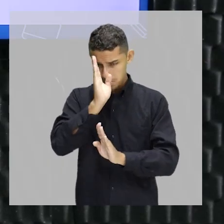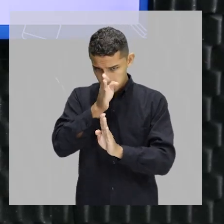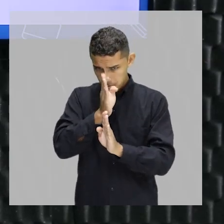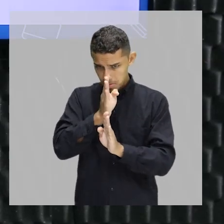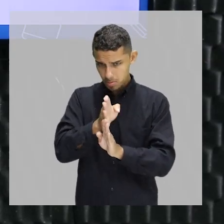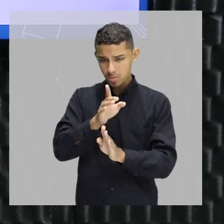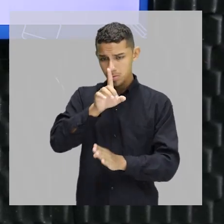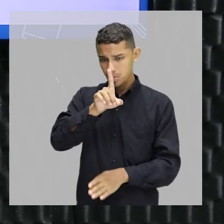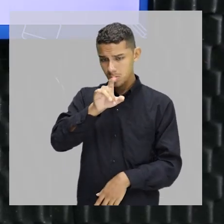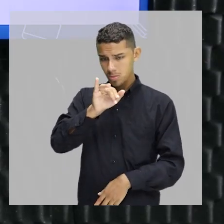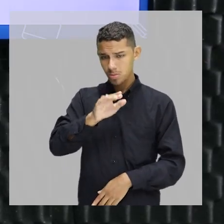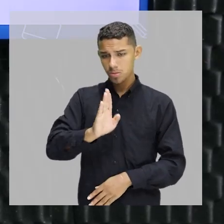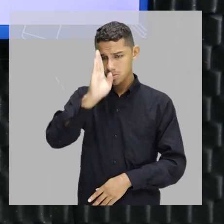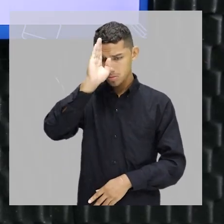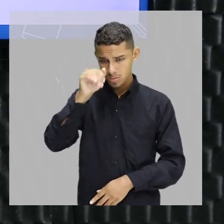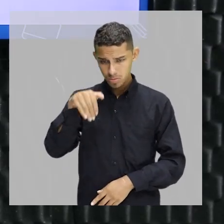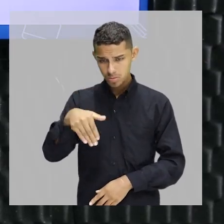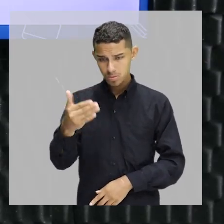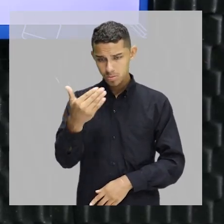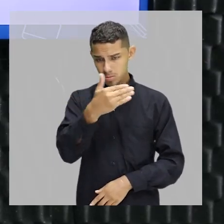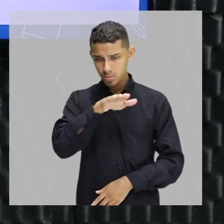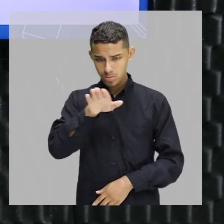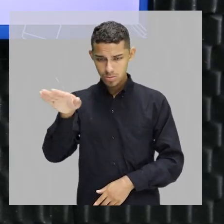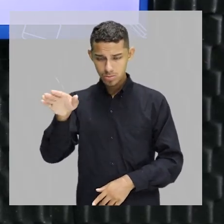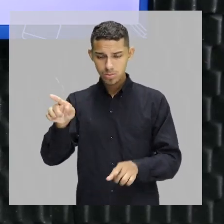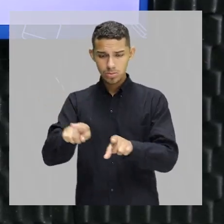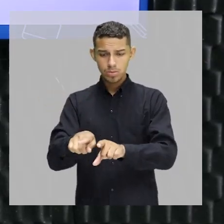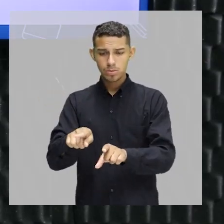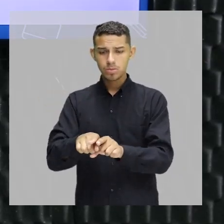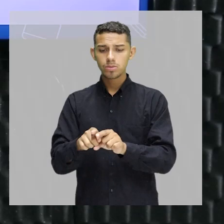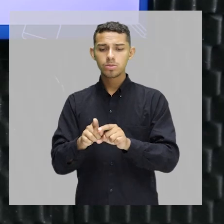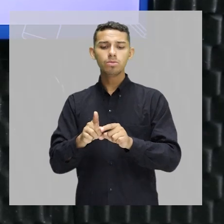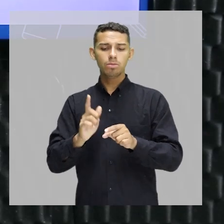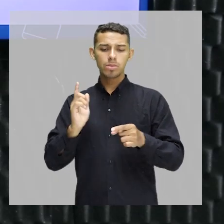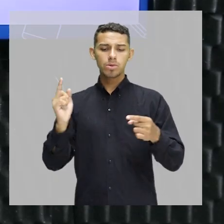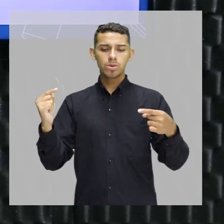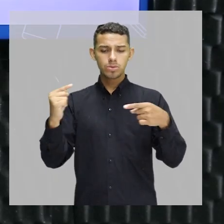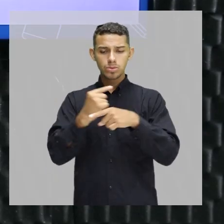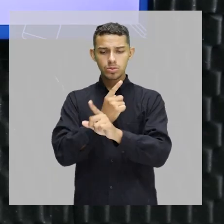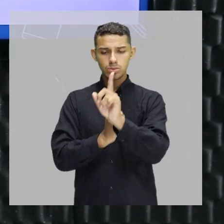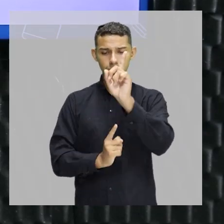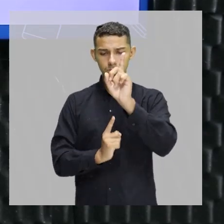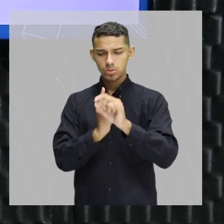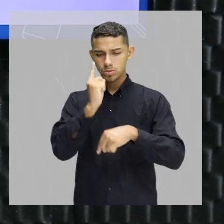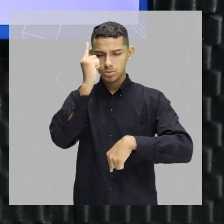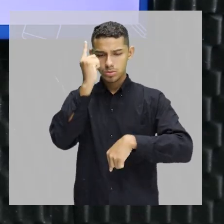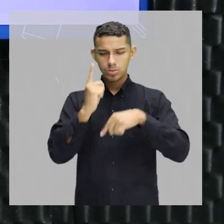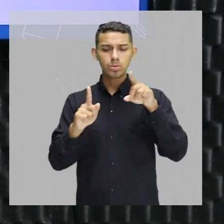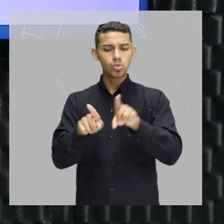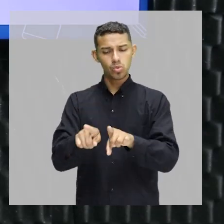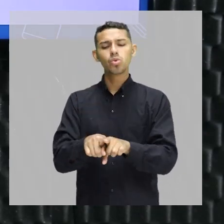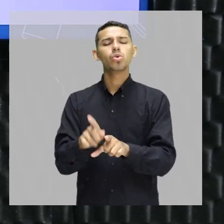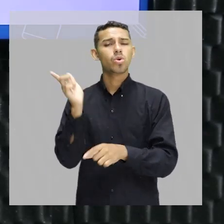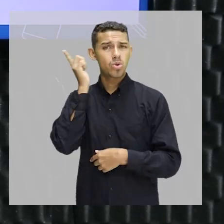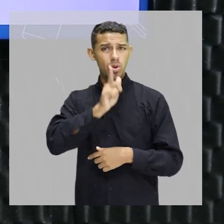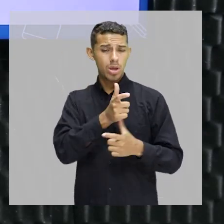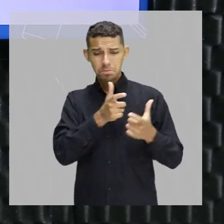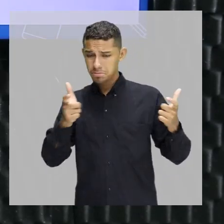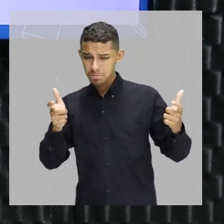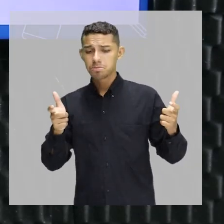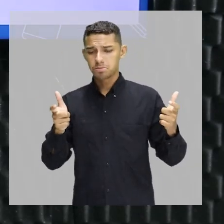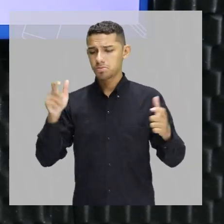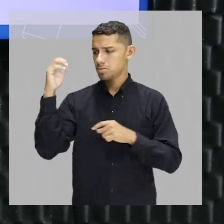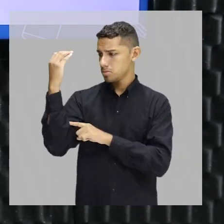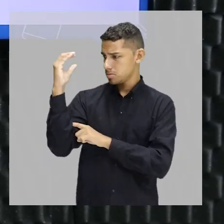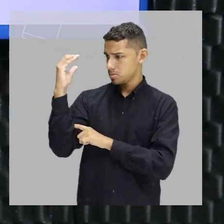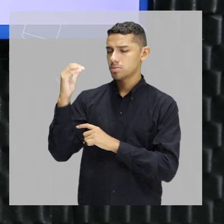que ele tem que manter. Certo? Assim elas conseguem dar voltas em tubos circulares, certo? Dos grandes aceleradores científicos. Tá, ok?